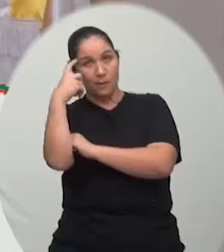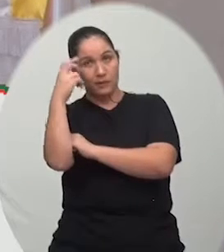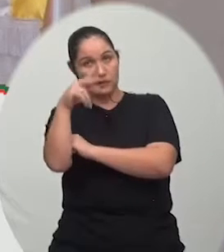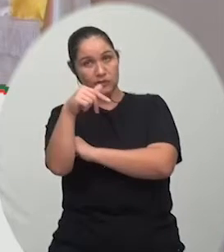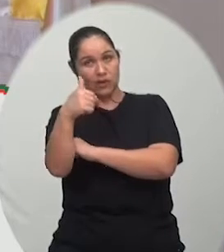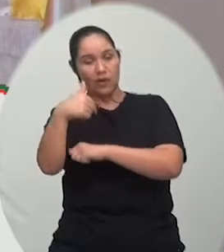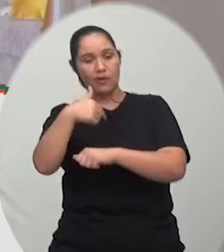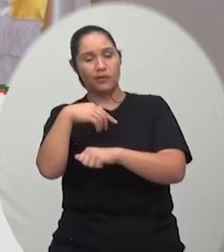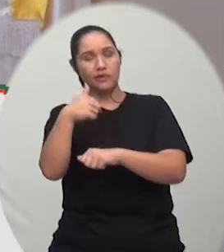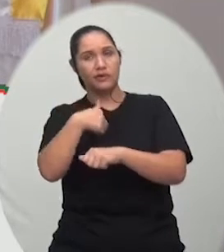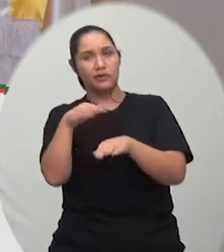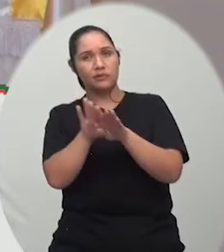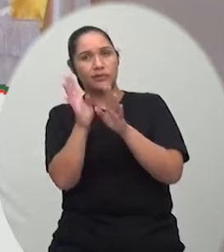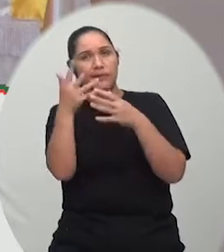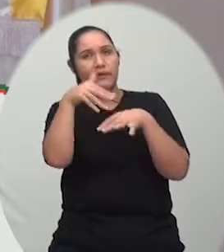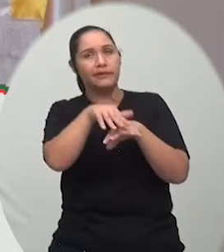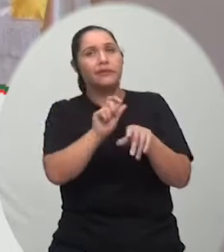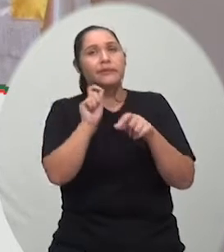vereador.